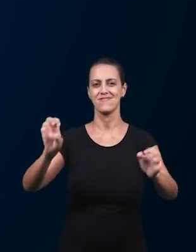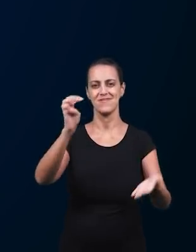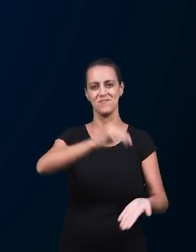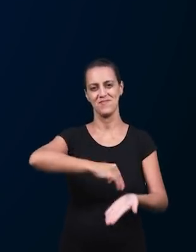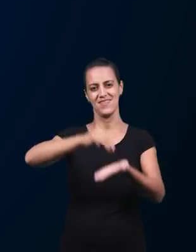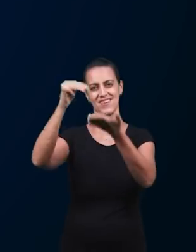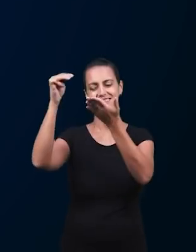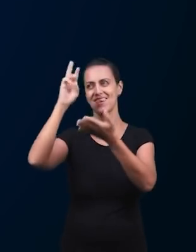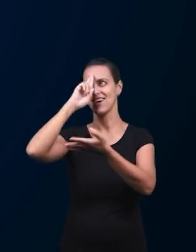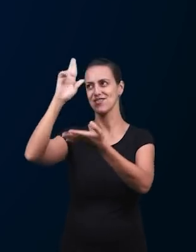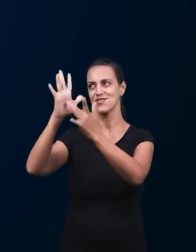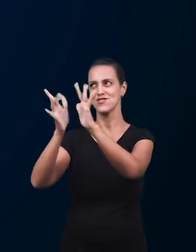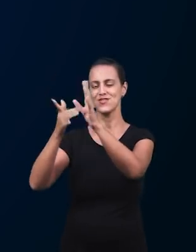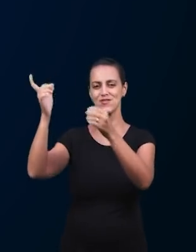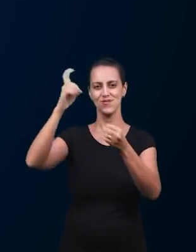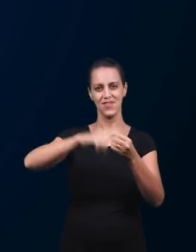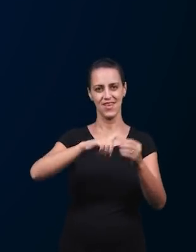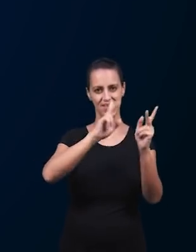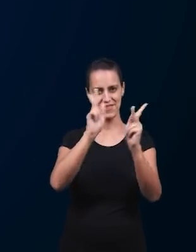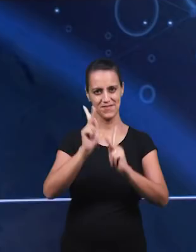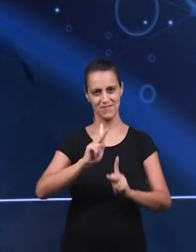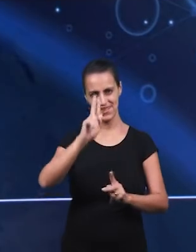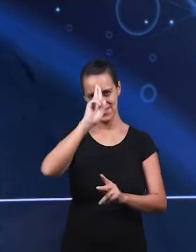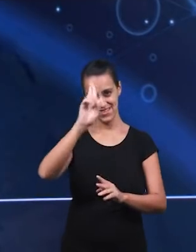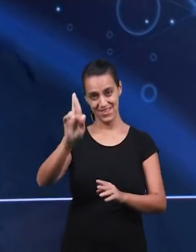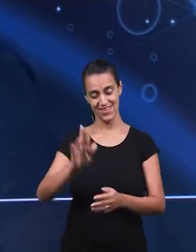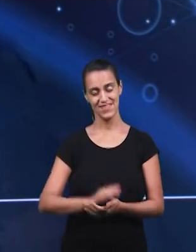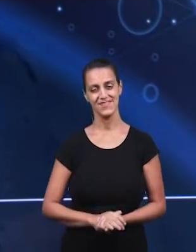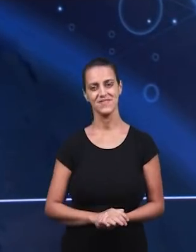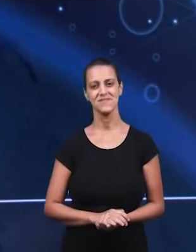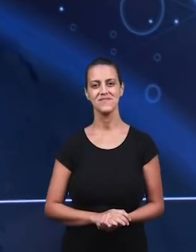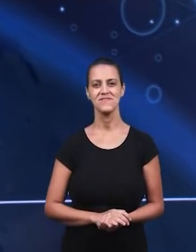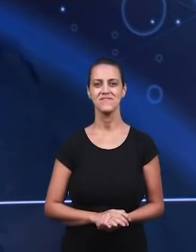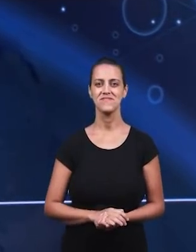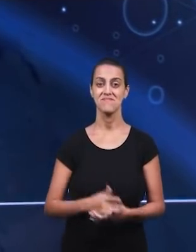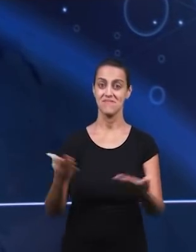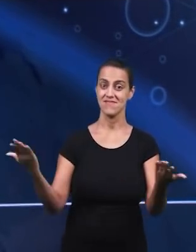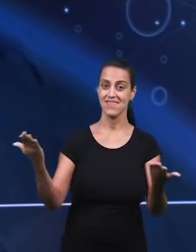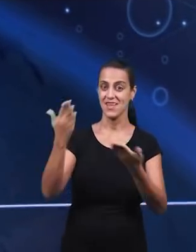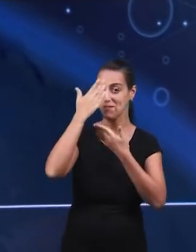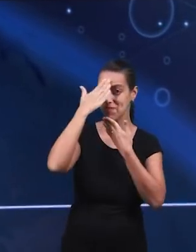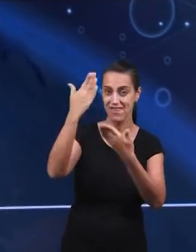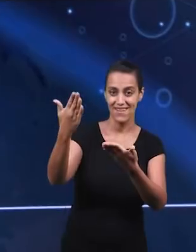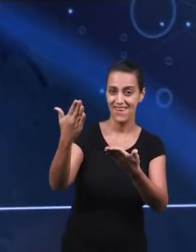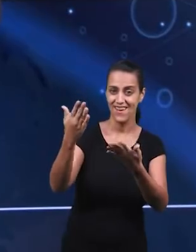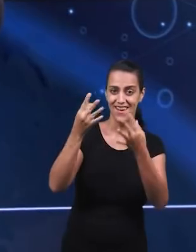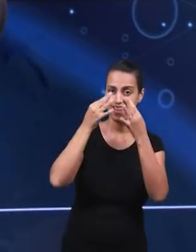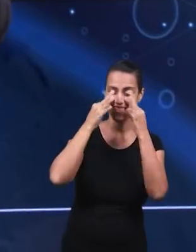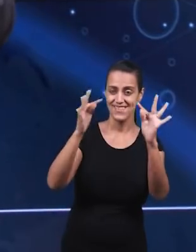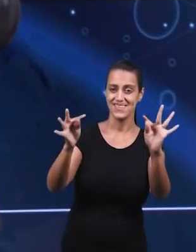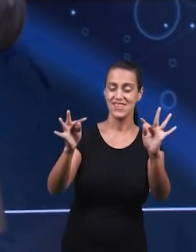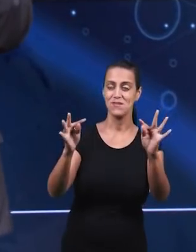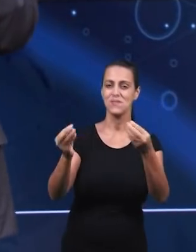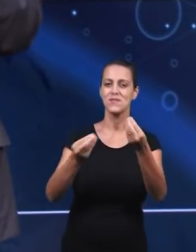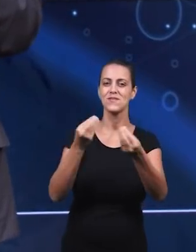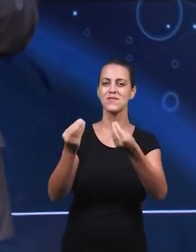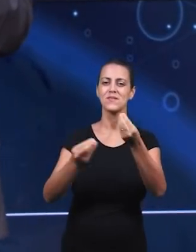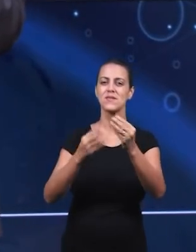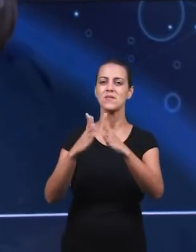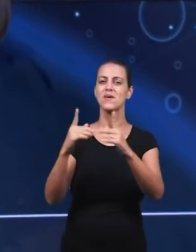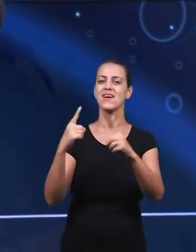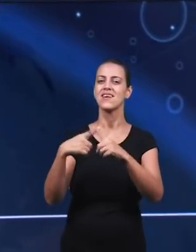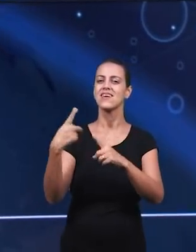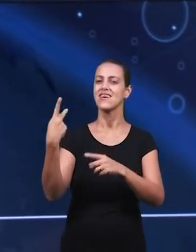Maranata, ora vem, Senhor Jesus. A paz do Senhor. Holliston, muito obrigado por esse testemunho tão brilhante de como a igreja